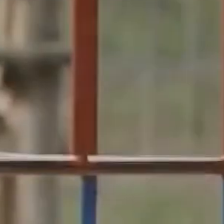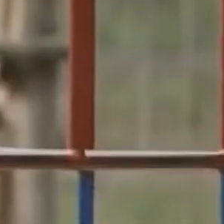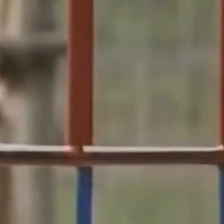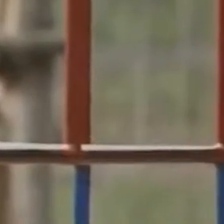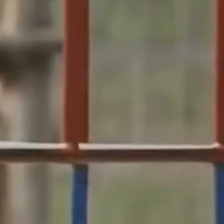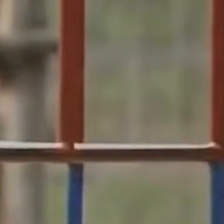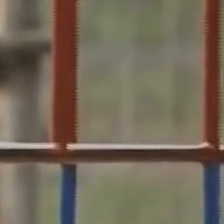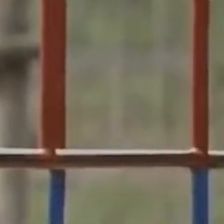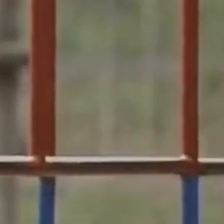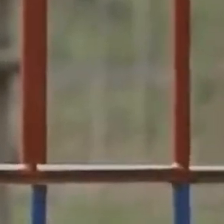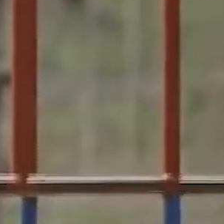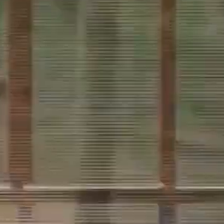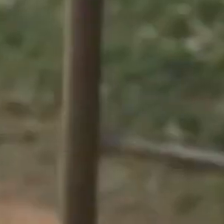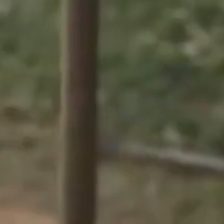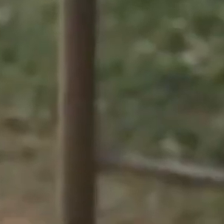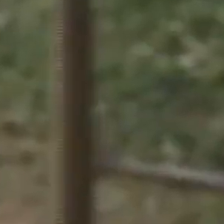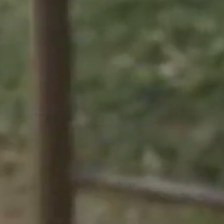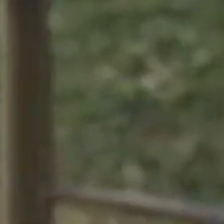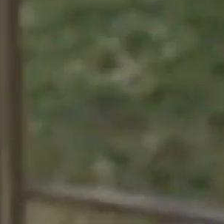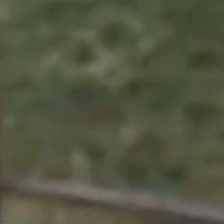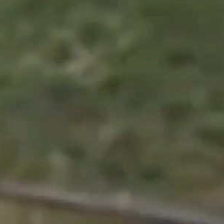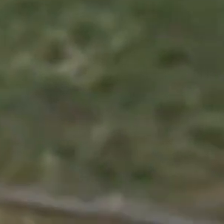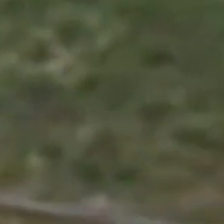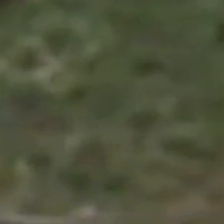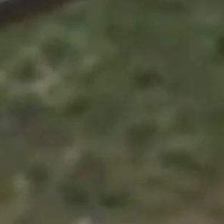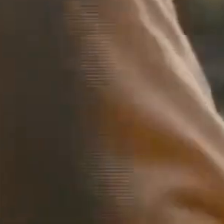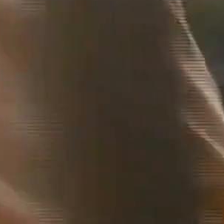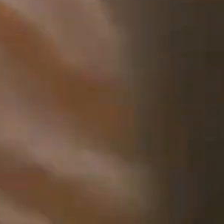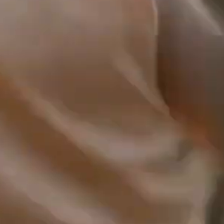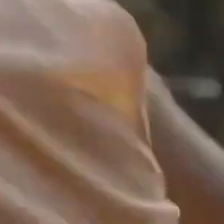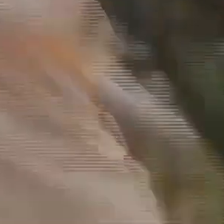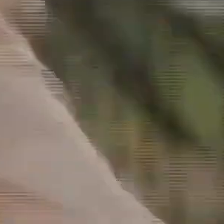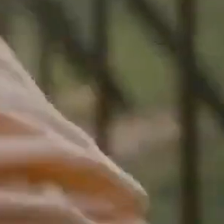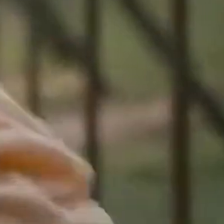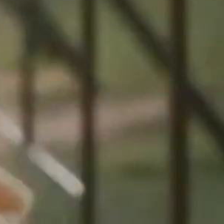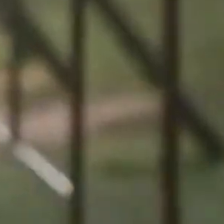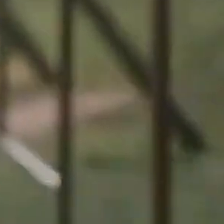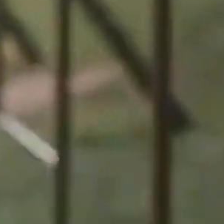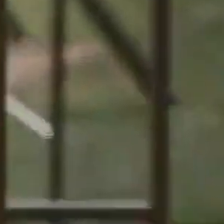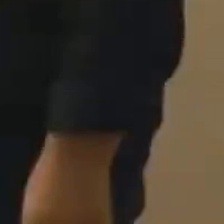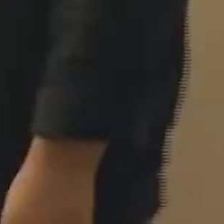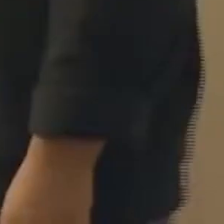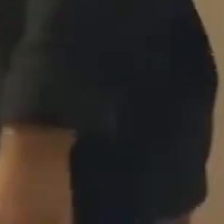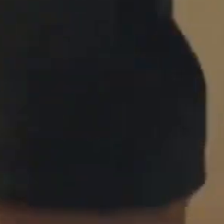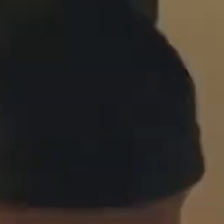How does it feel to be human? This life, what is this?